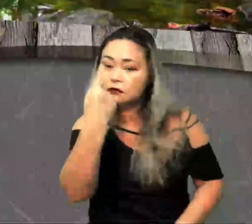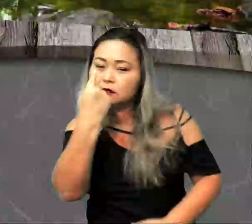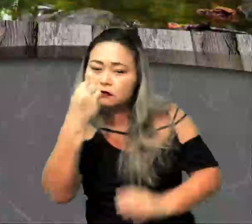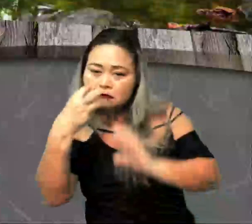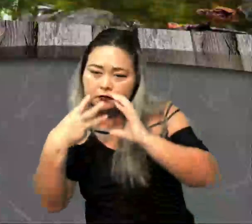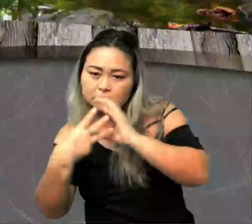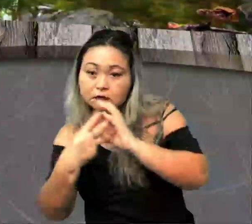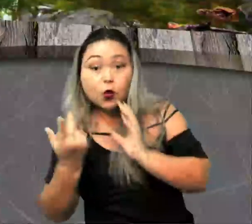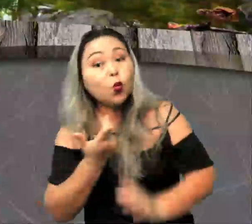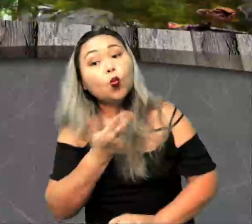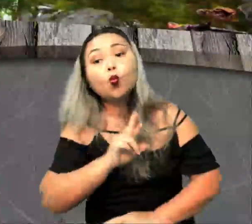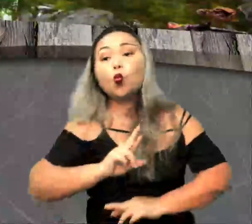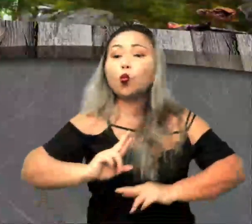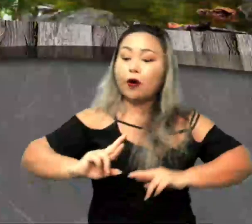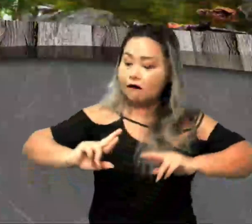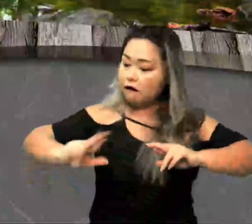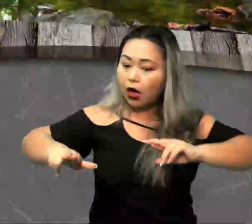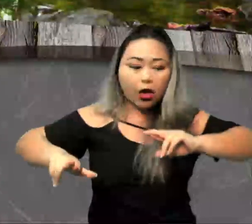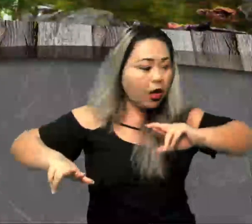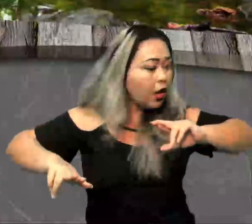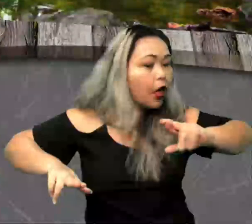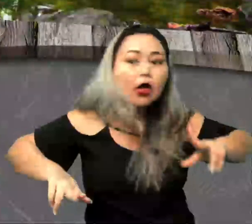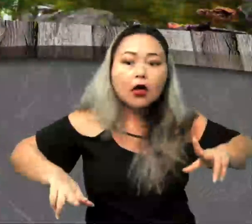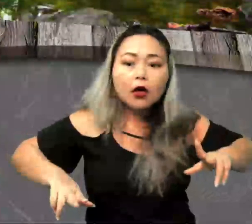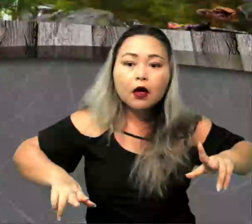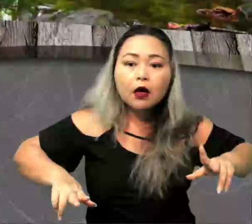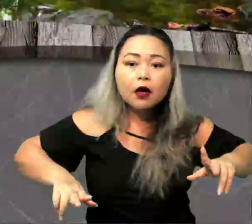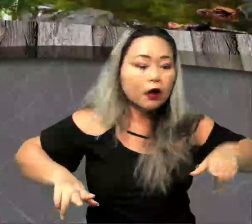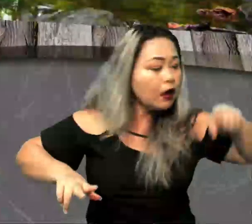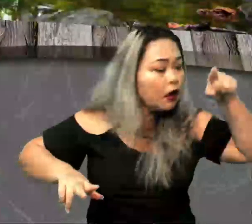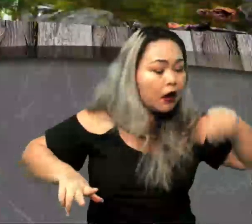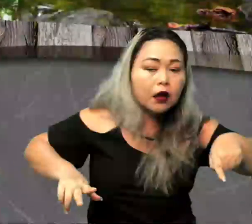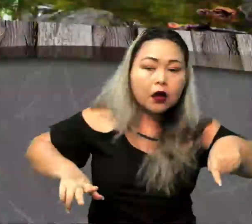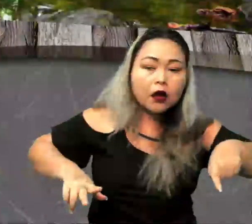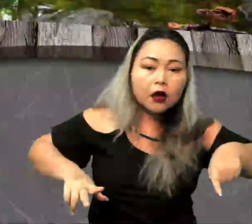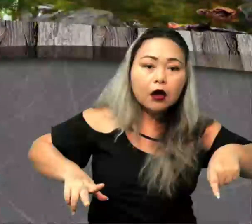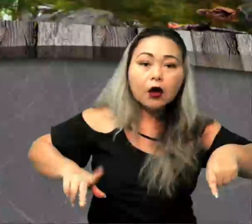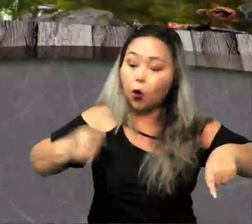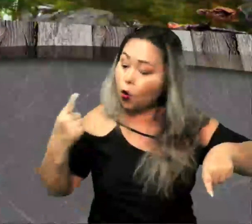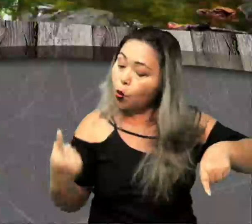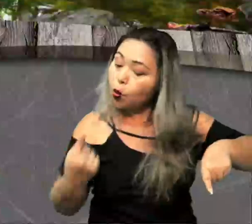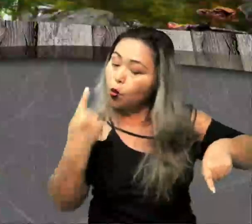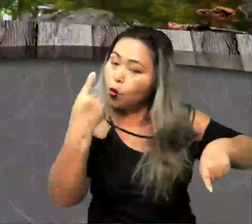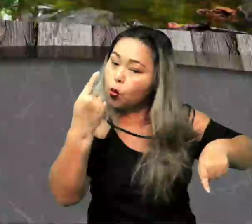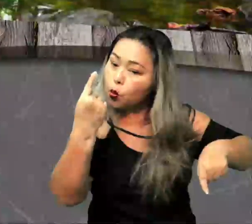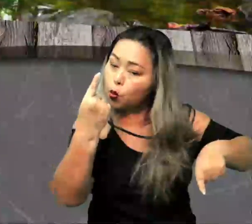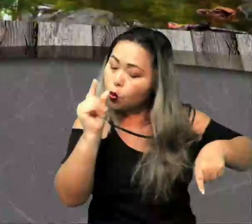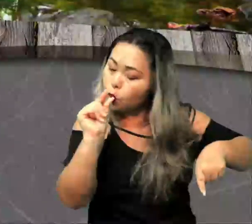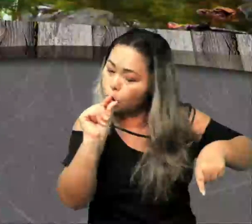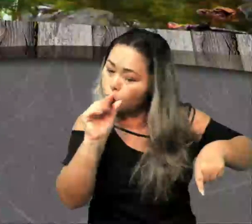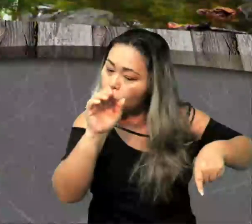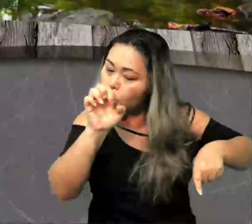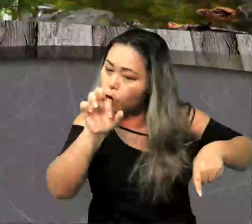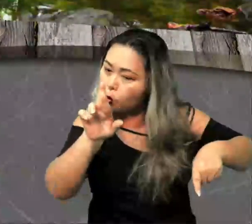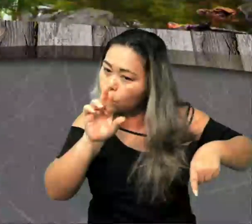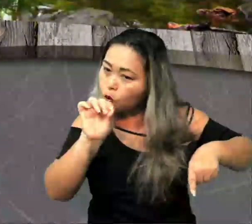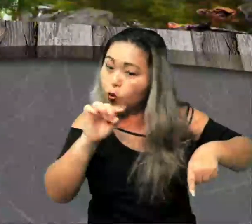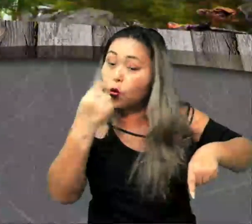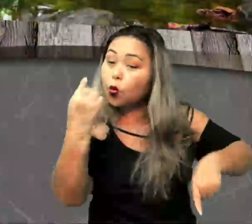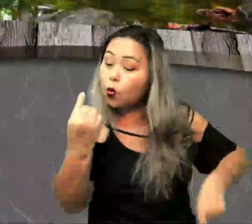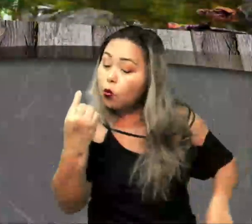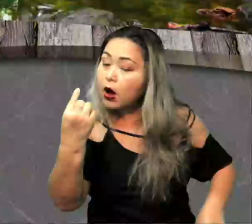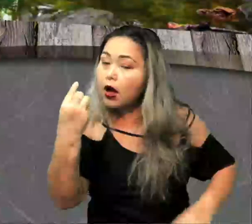ela age de uma outra forma. Porque a gente está falando de um indivíduo, um ser, um organismo que tem uma